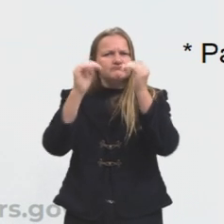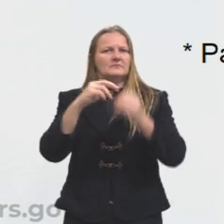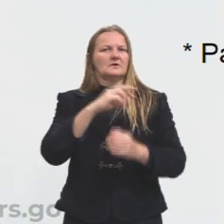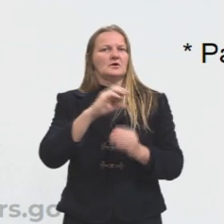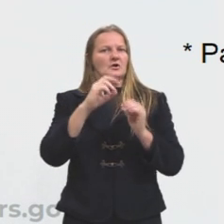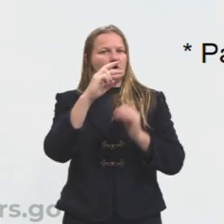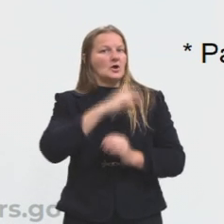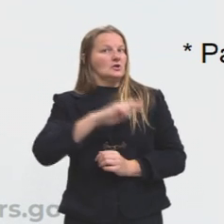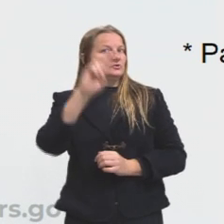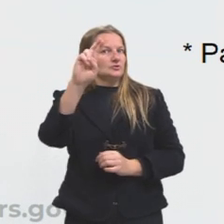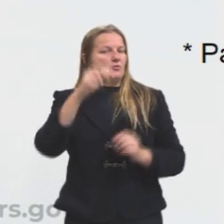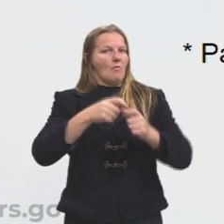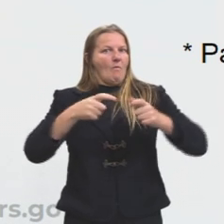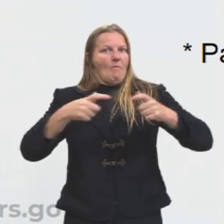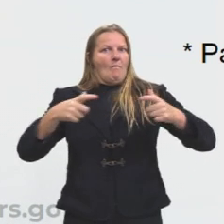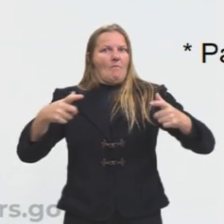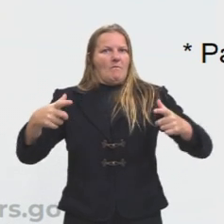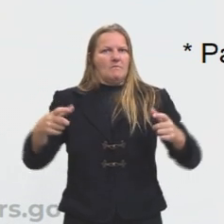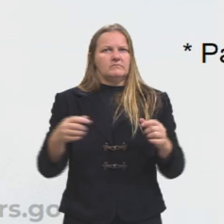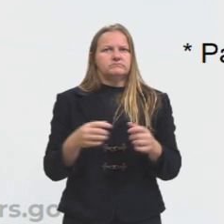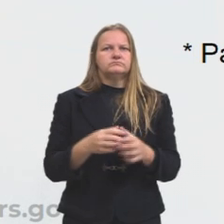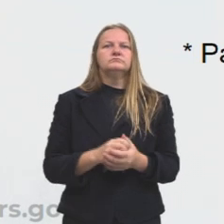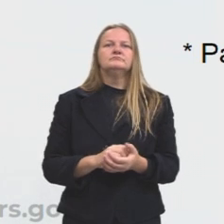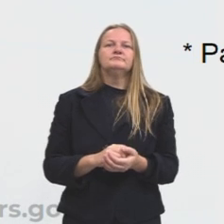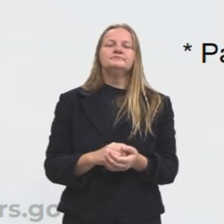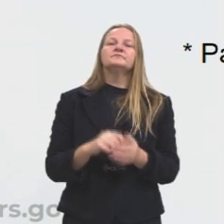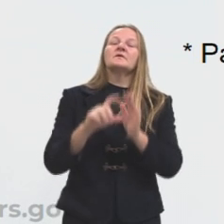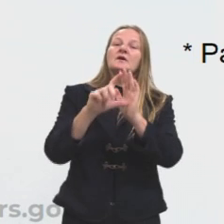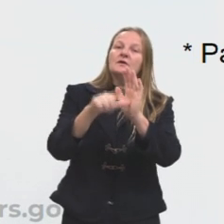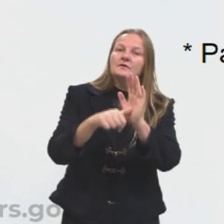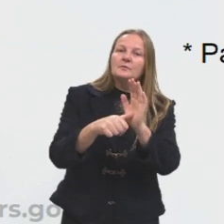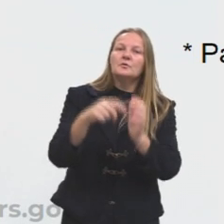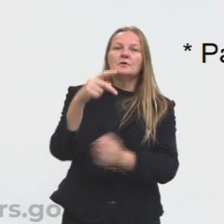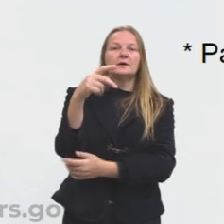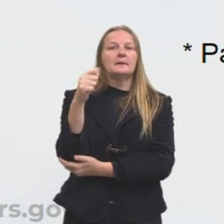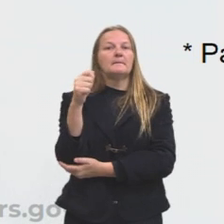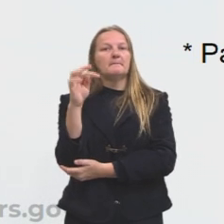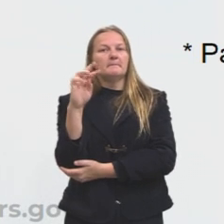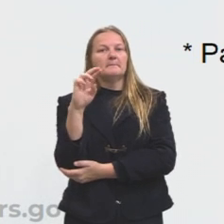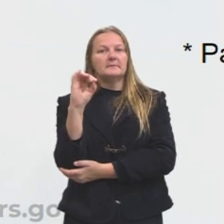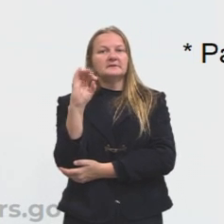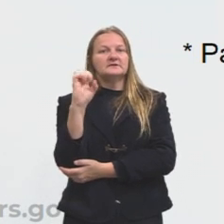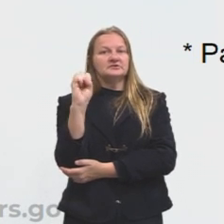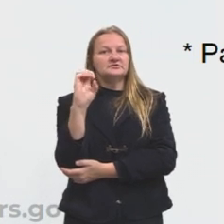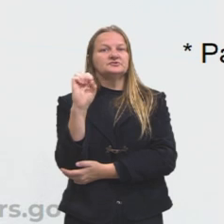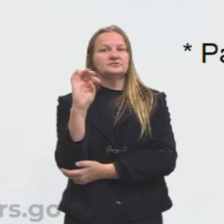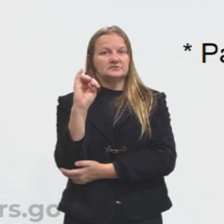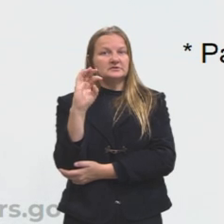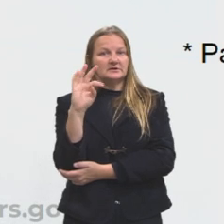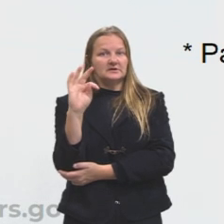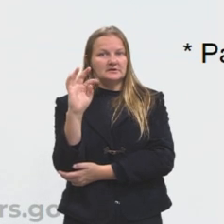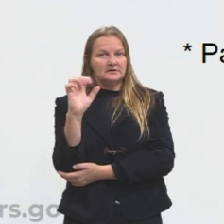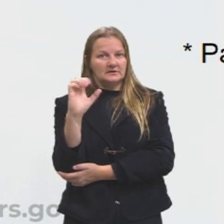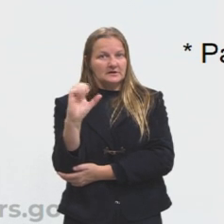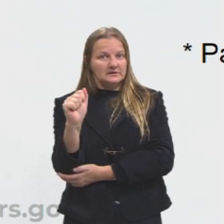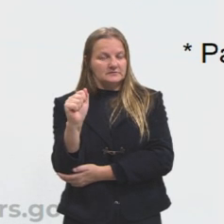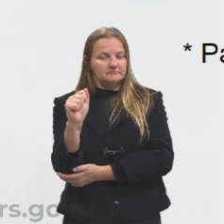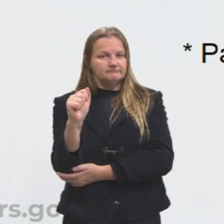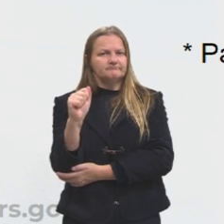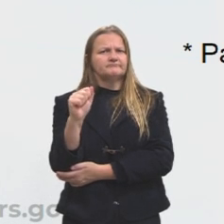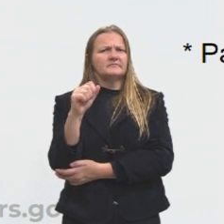mantém a sua expansão e a Patrícia e esse período da filosofia né conhecimento da patrística